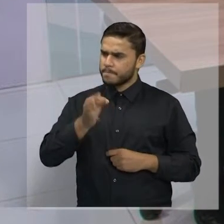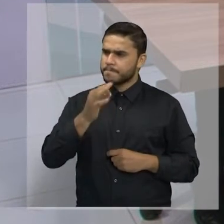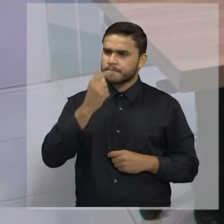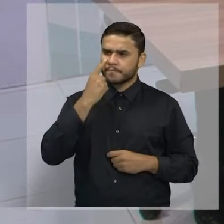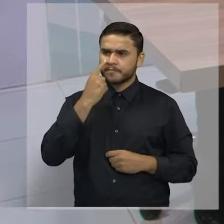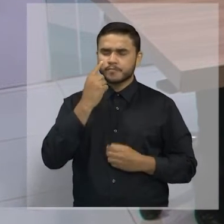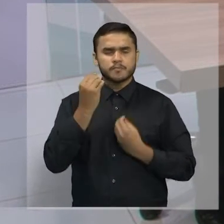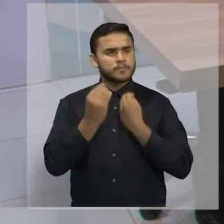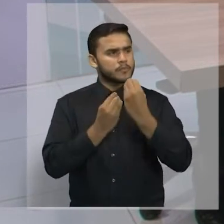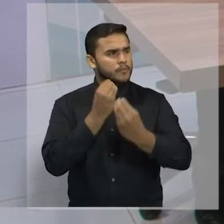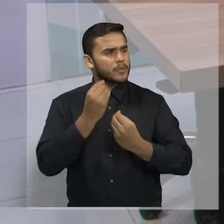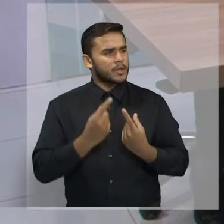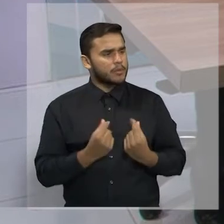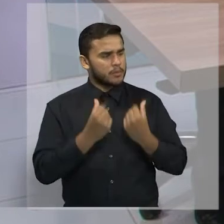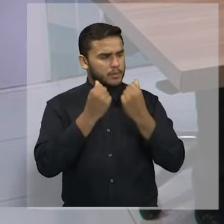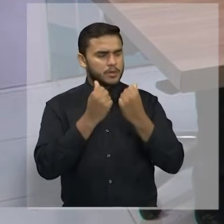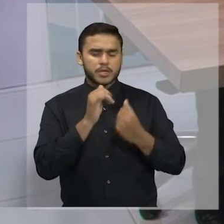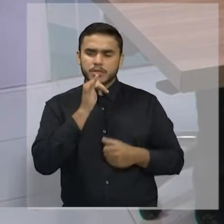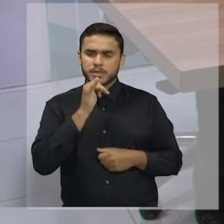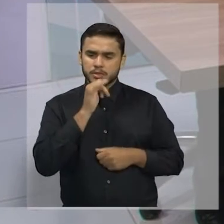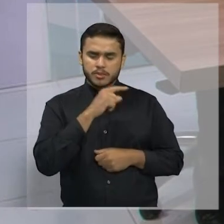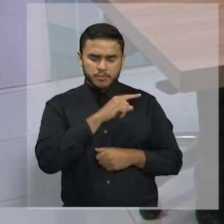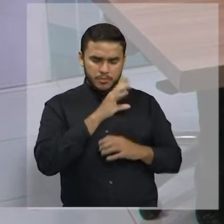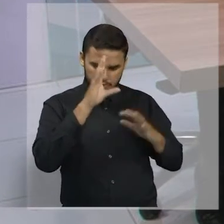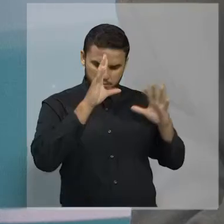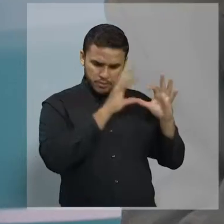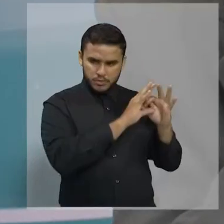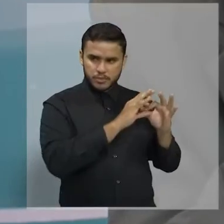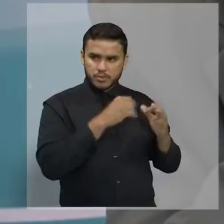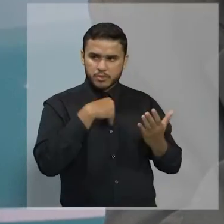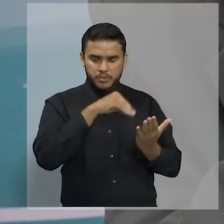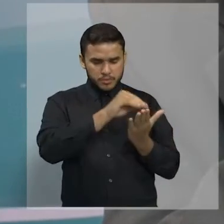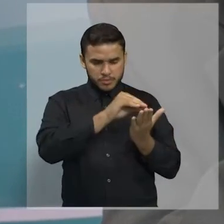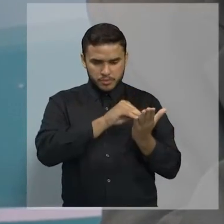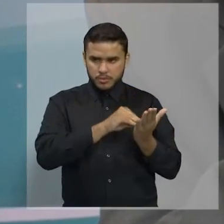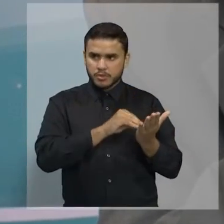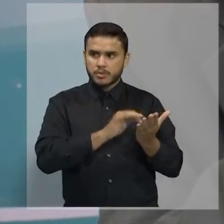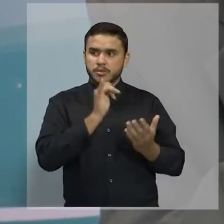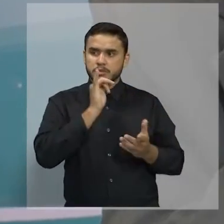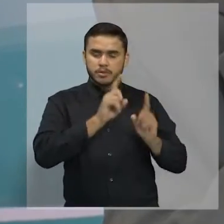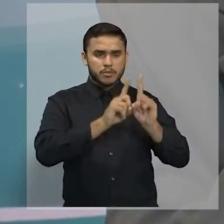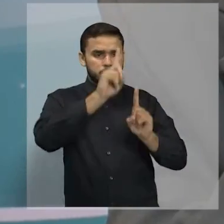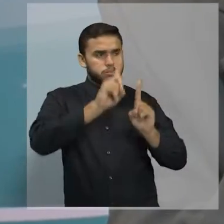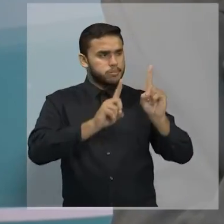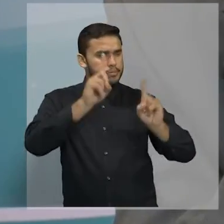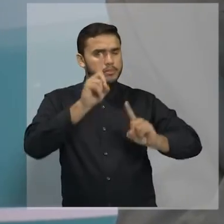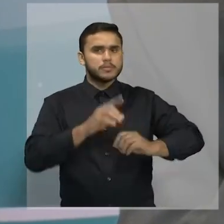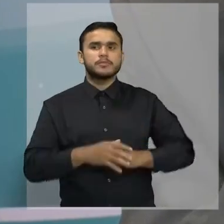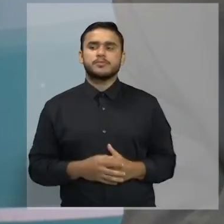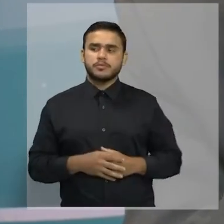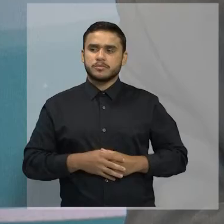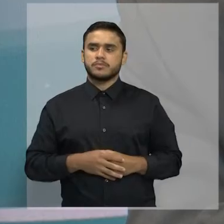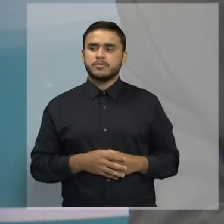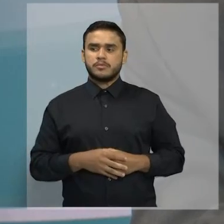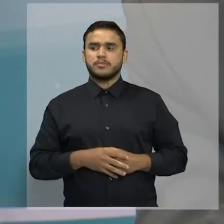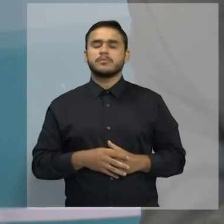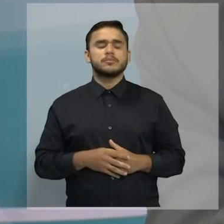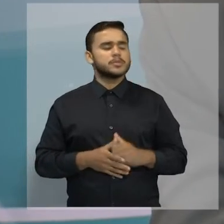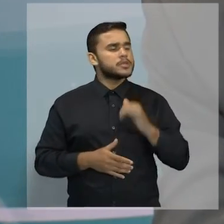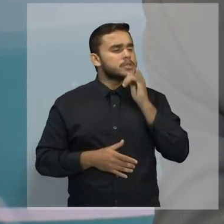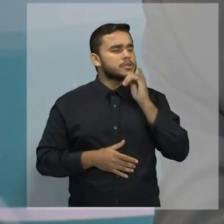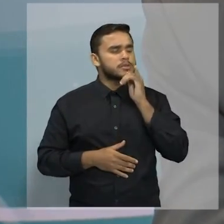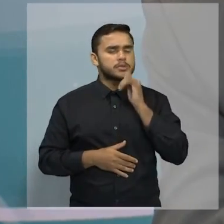entrada de recursos, né? Eu não tenho essa facilidade com números que o Ataliba tem, então eu trouxe aqui uma anotação aqui dos dados recentes, né? Se a gente